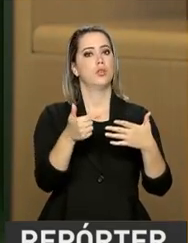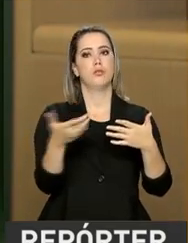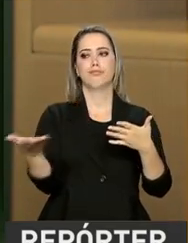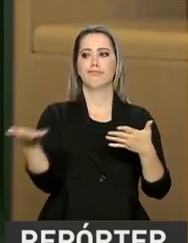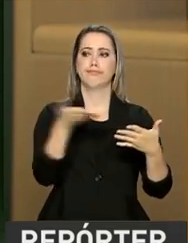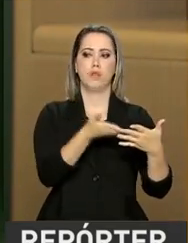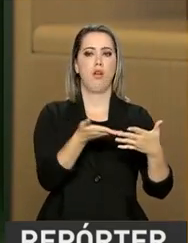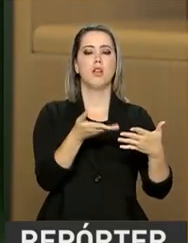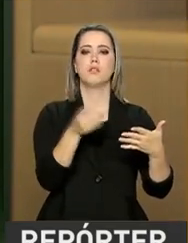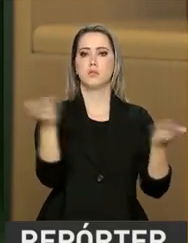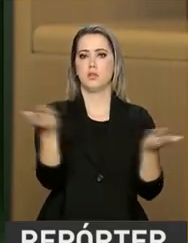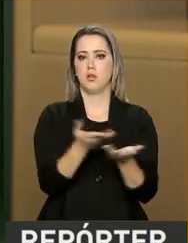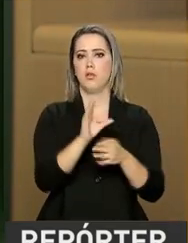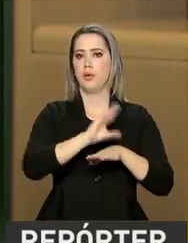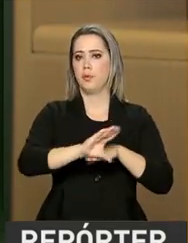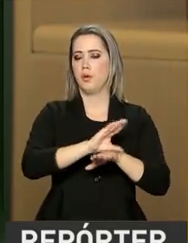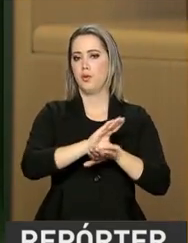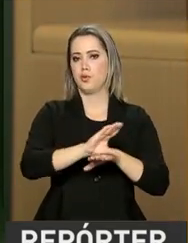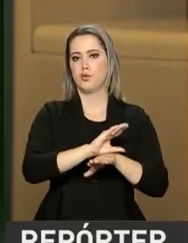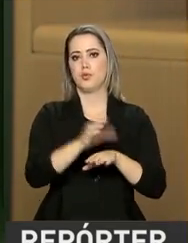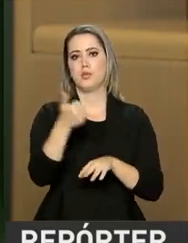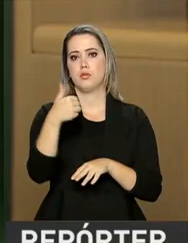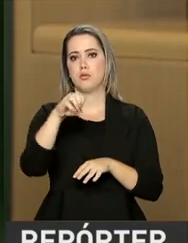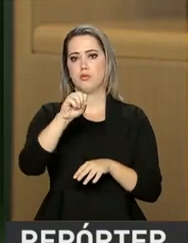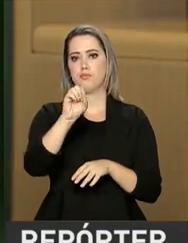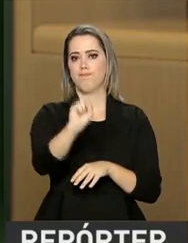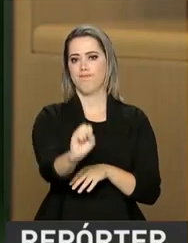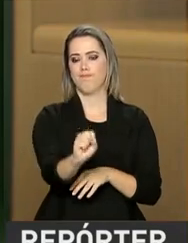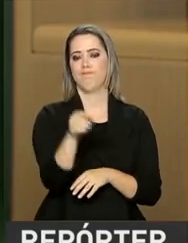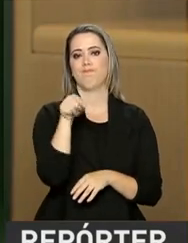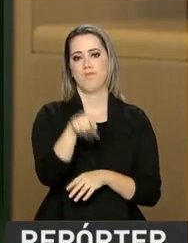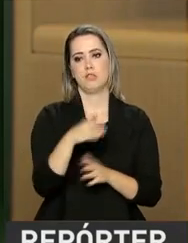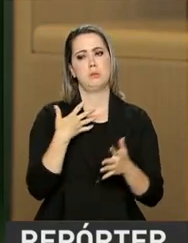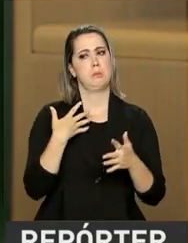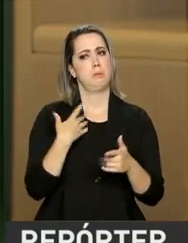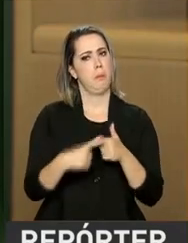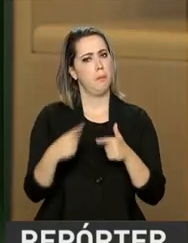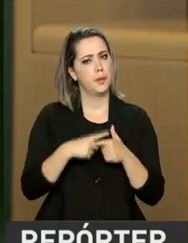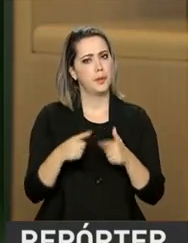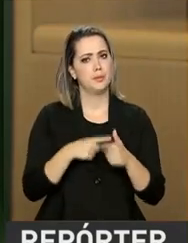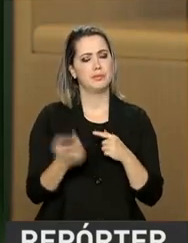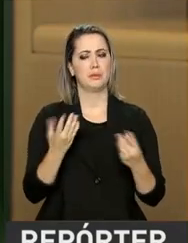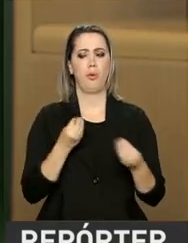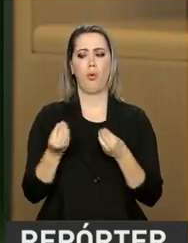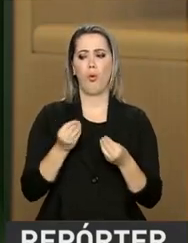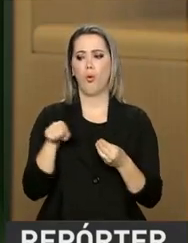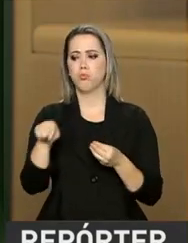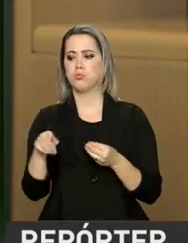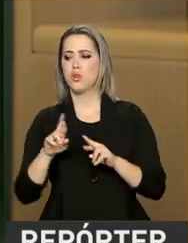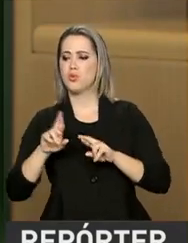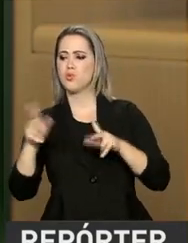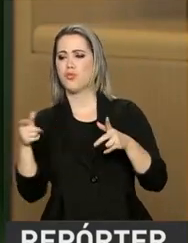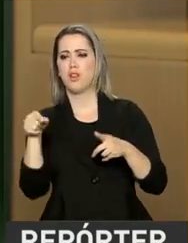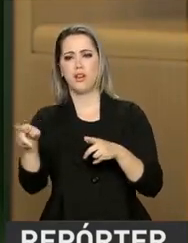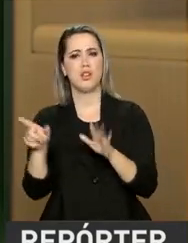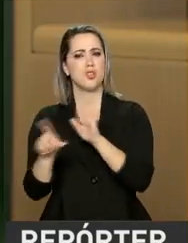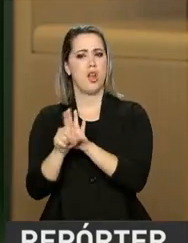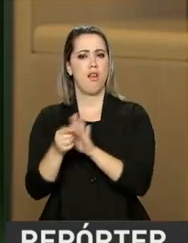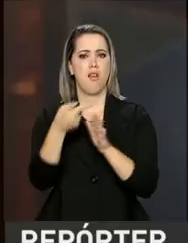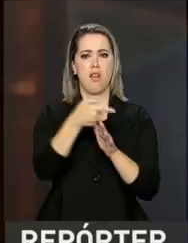recepcionados pela constituição de 88 evidente que isso trouxe problemas na gestão da regularização